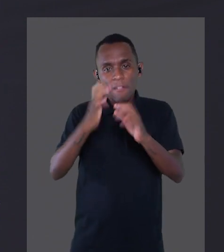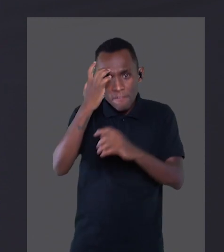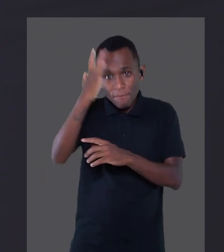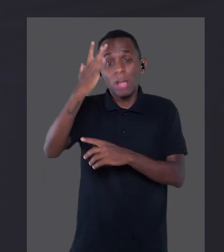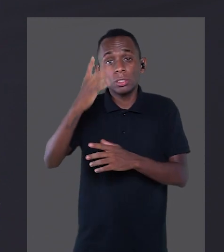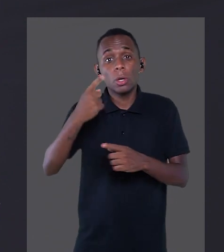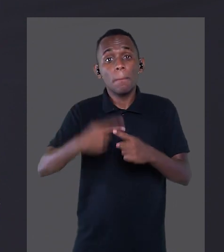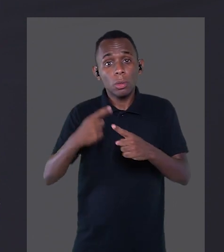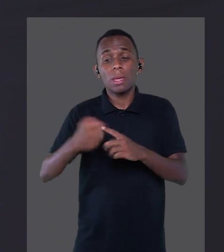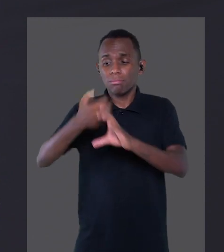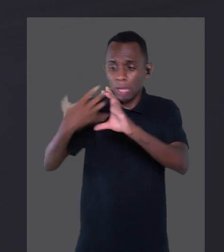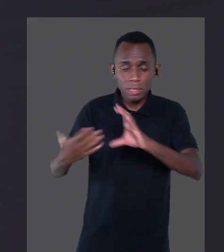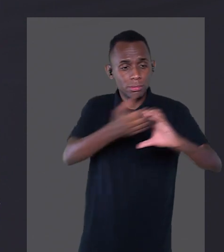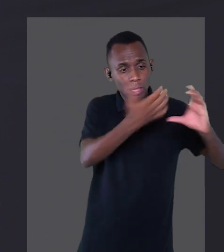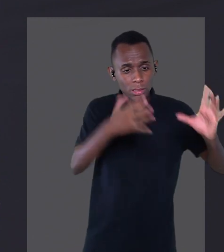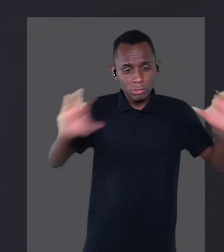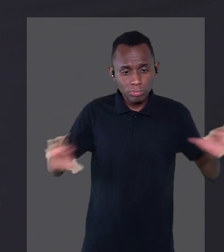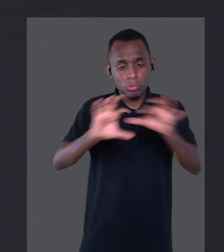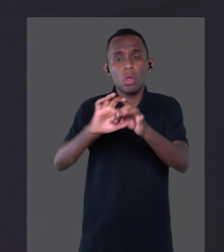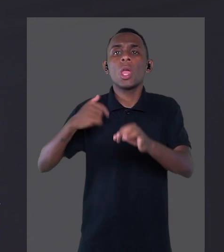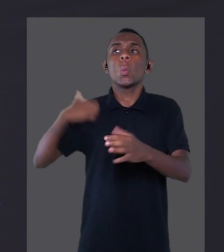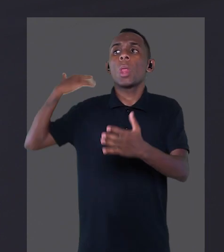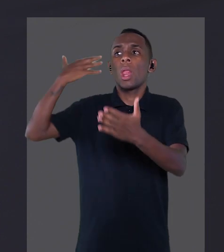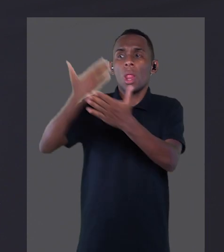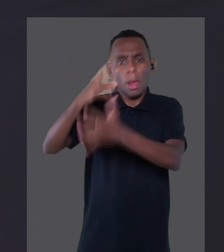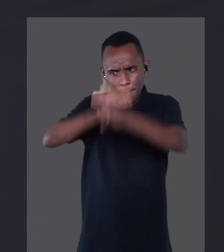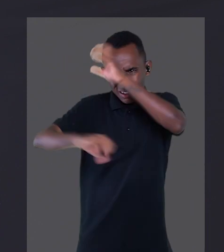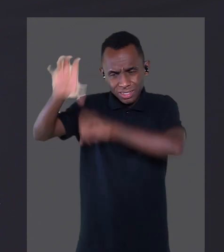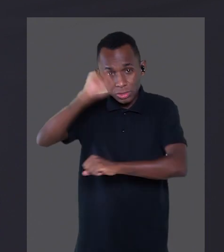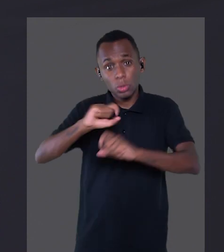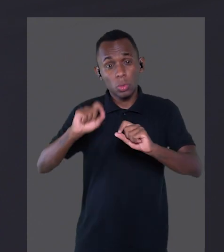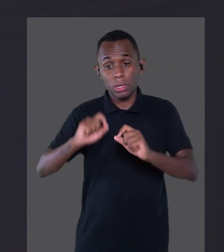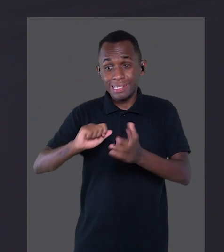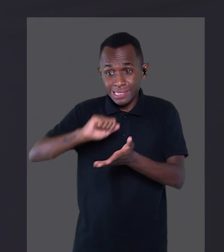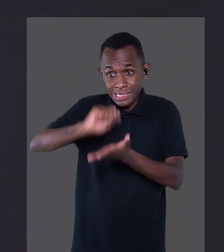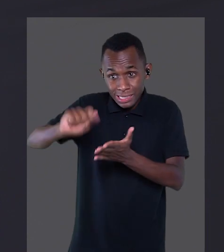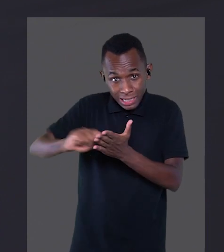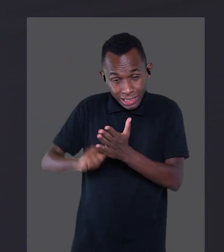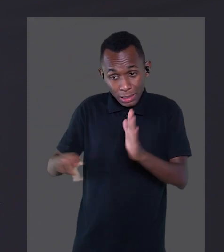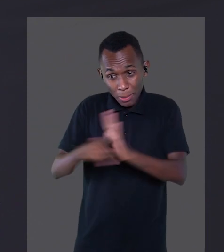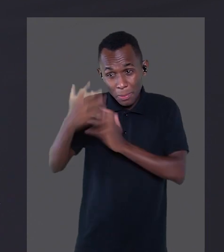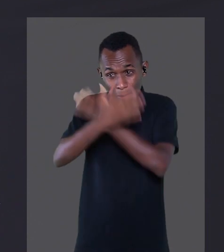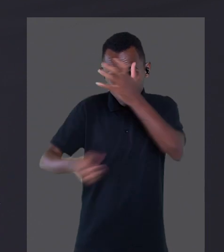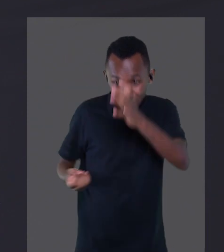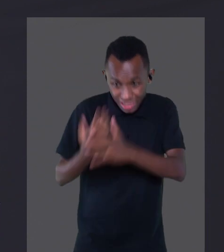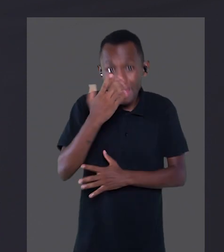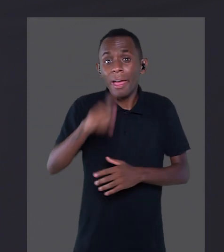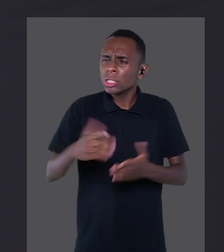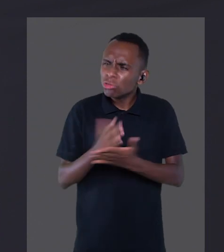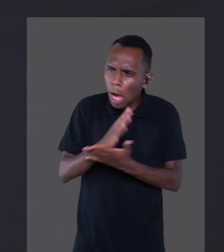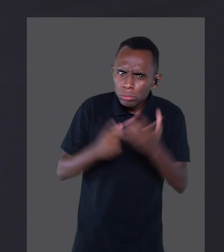fácil, porque teve um longo aprendizado. Porque fazer letra de música é um troço chato, é